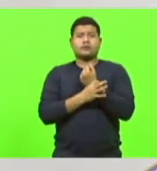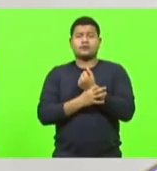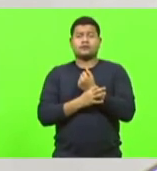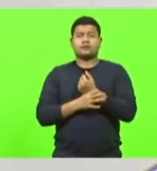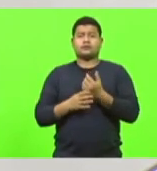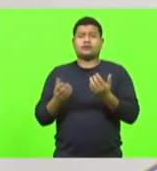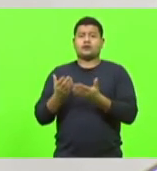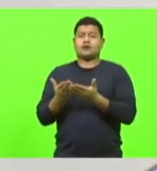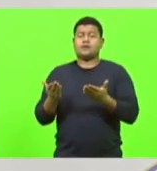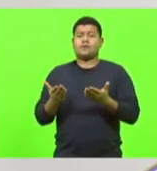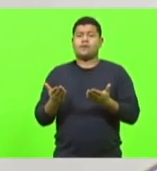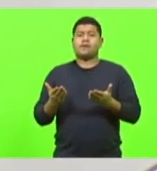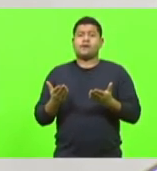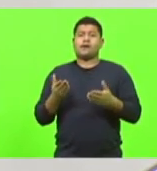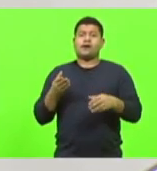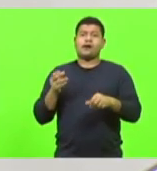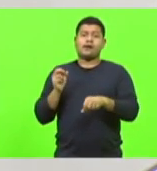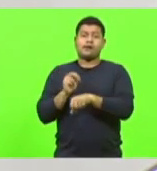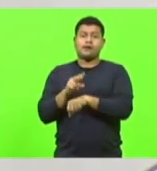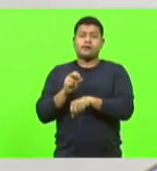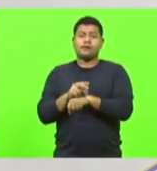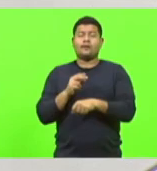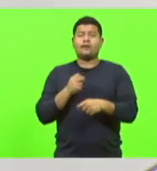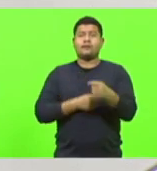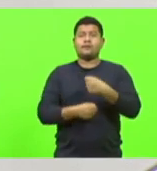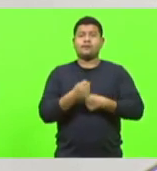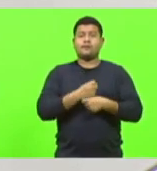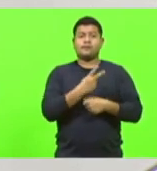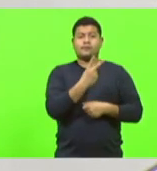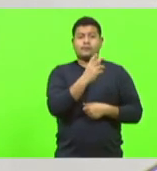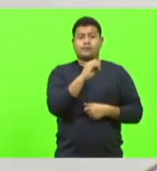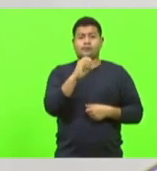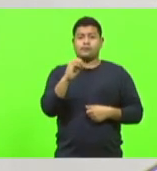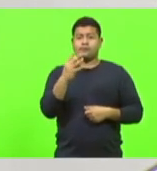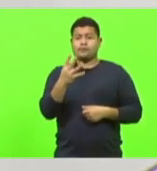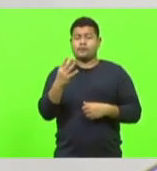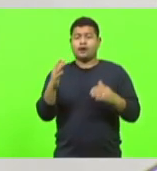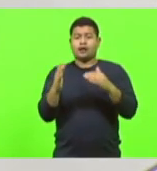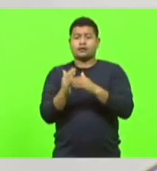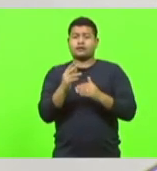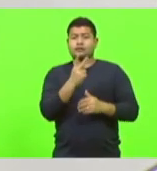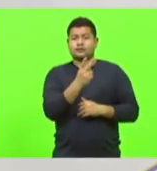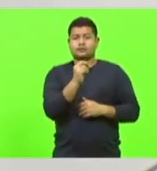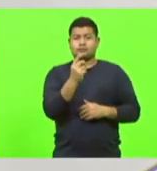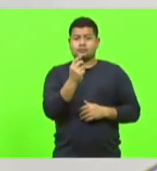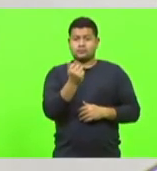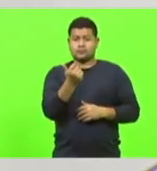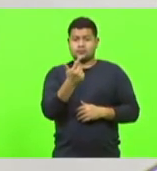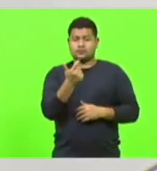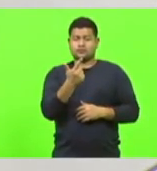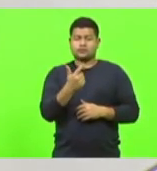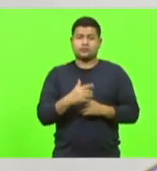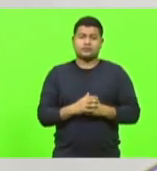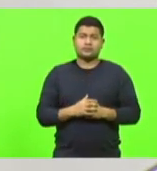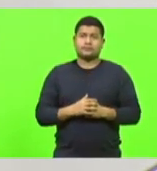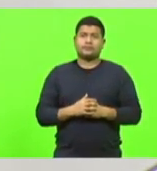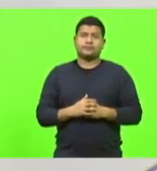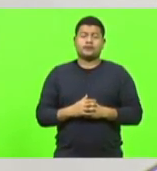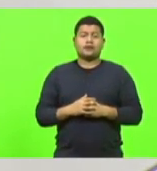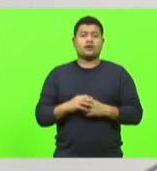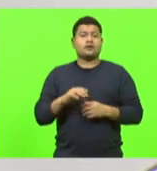entraram entre 2004/2012 não é nem para quem entrou até